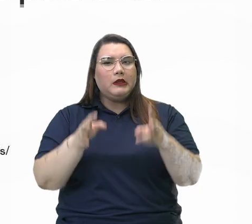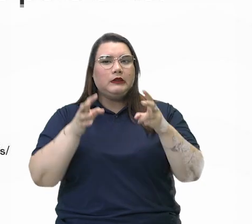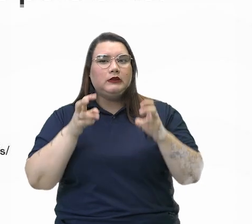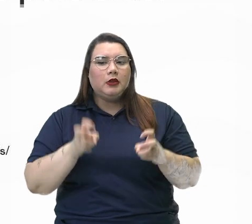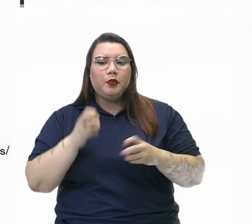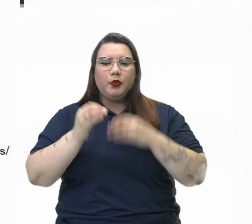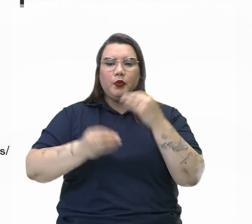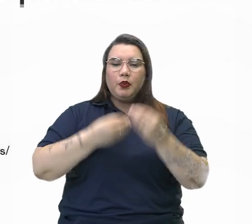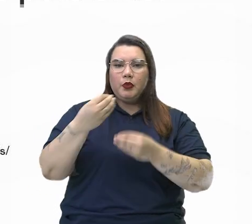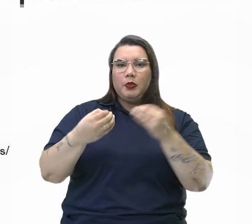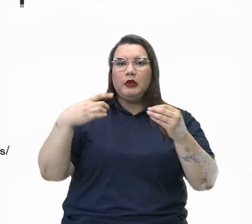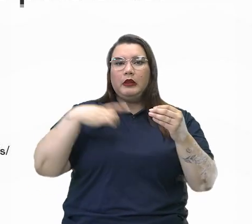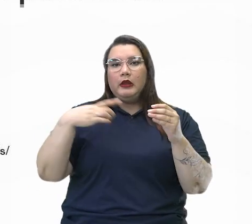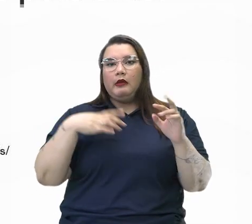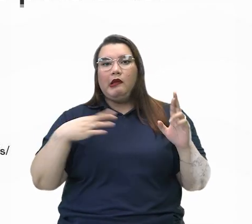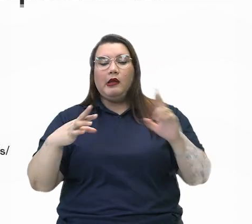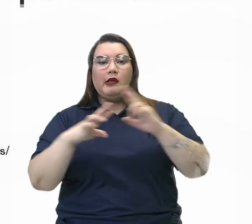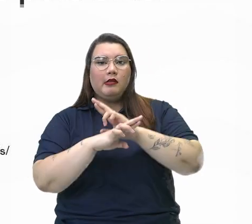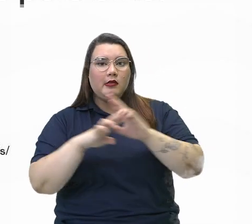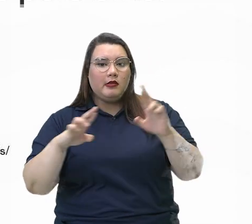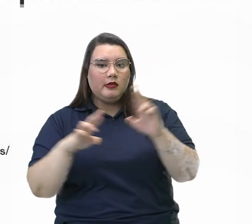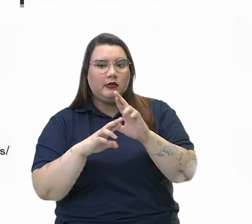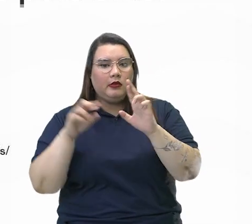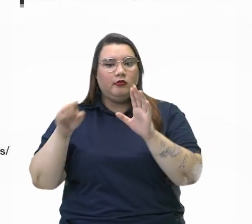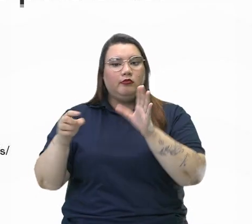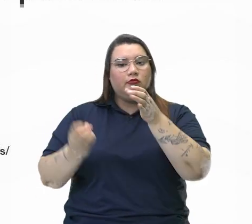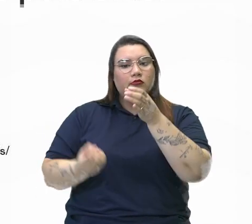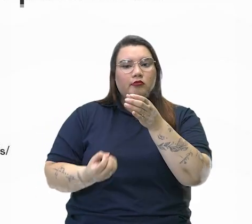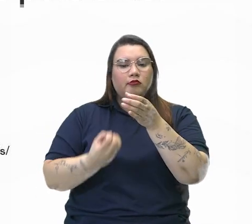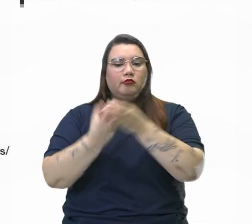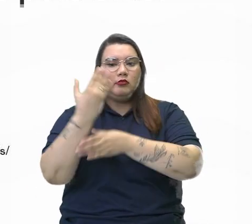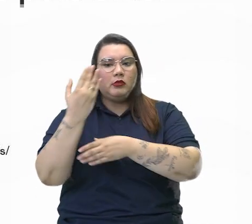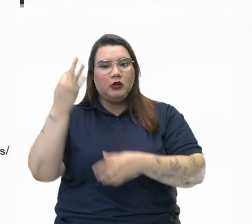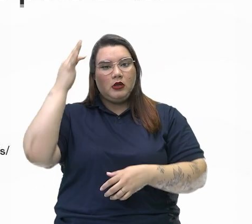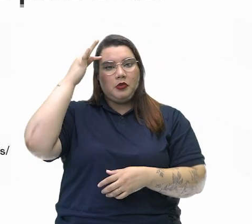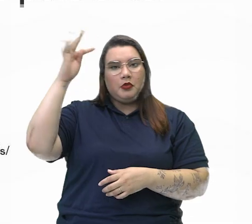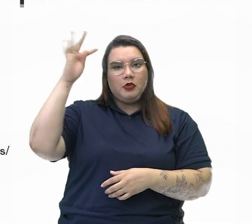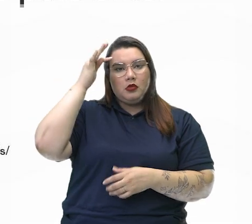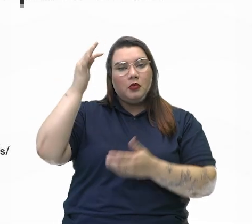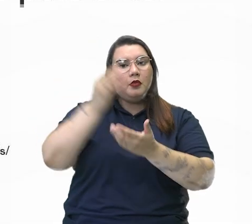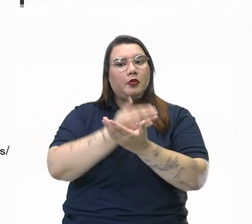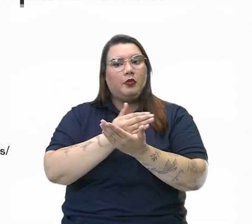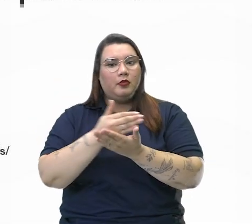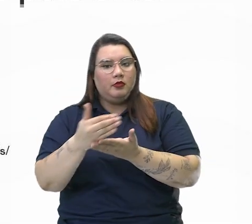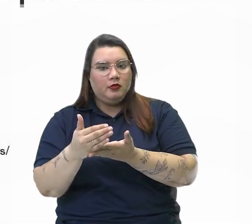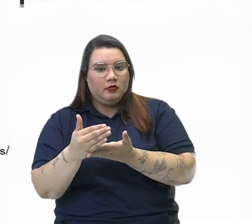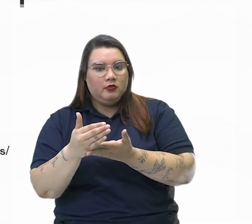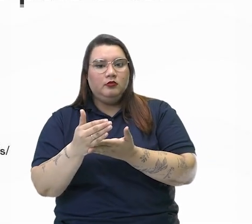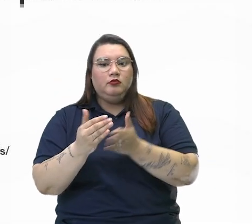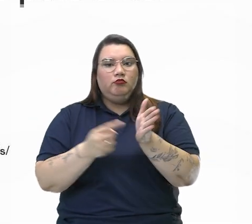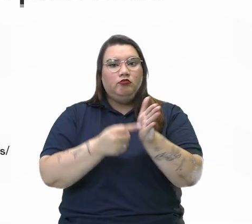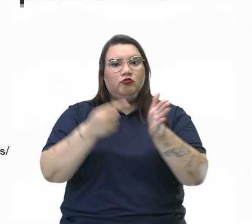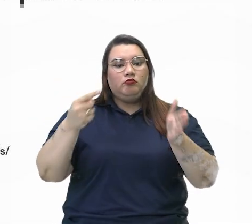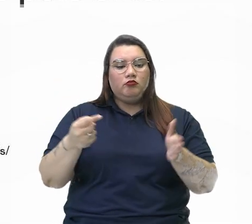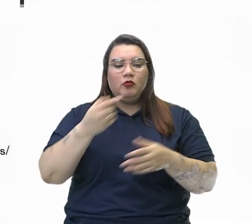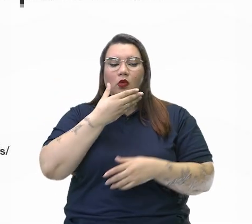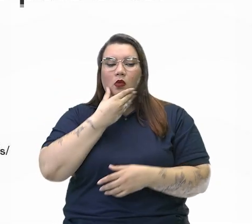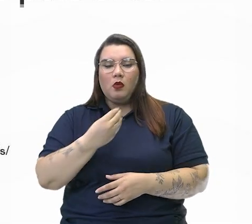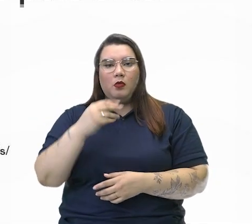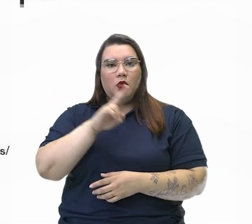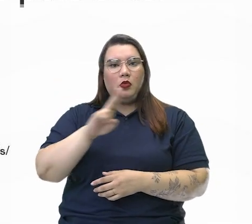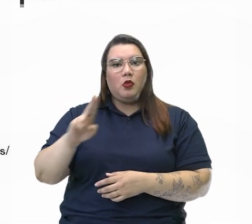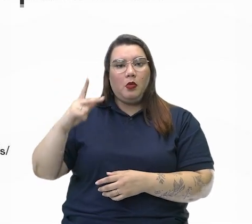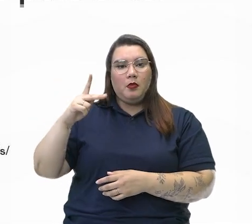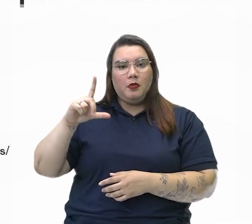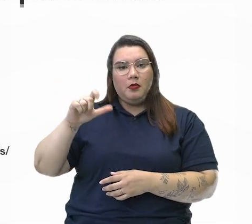perceber como estava ocorrendo aí esse nascimento da teoria. Então começa primeiro com